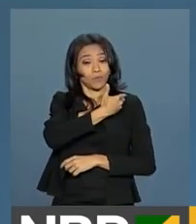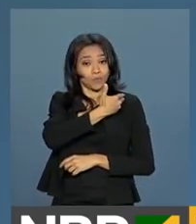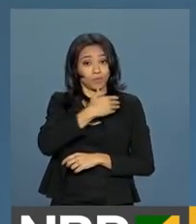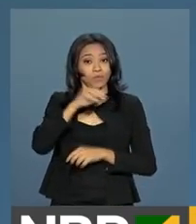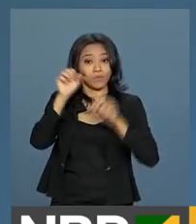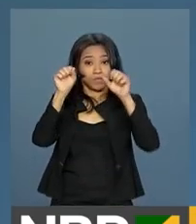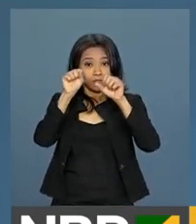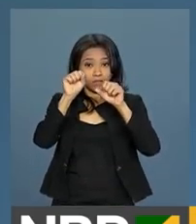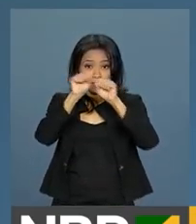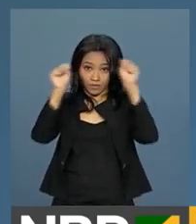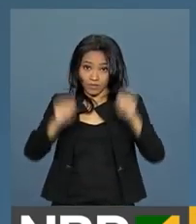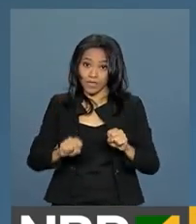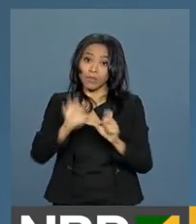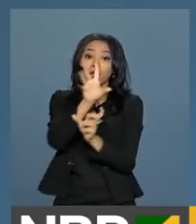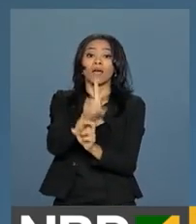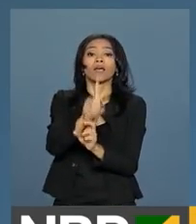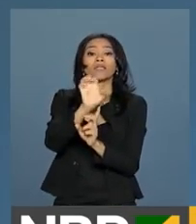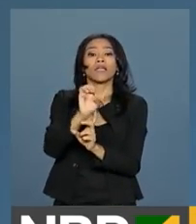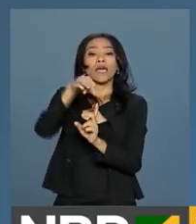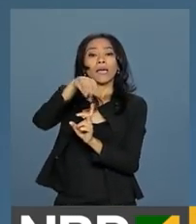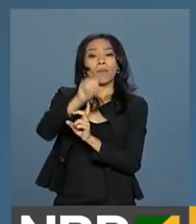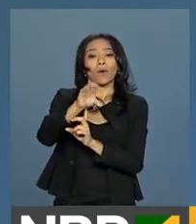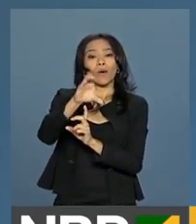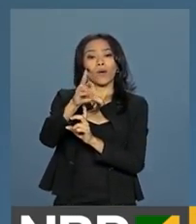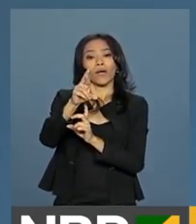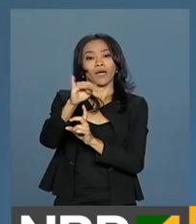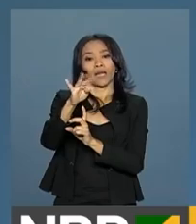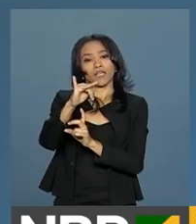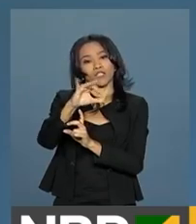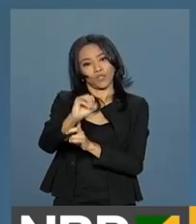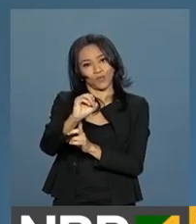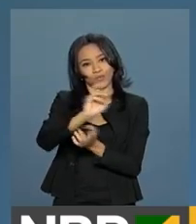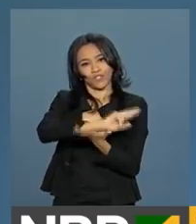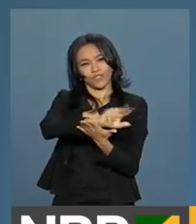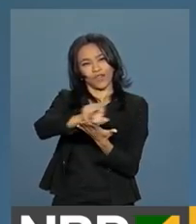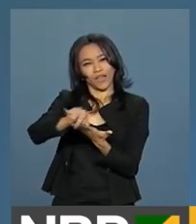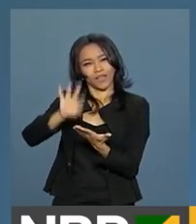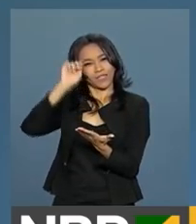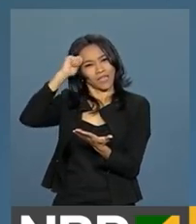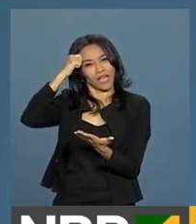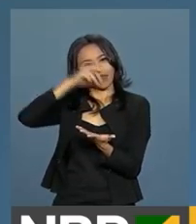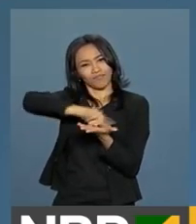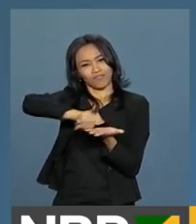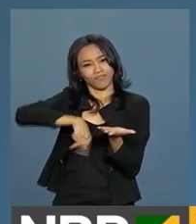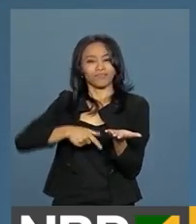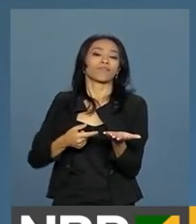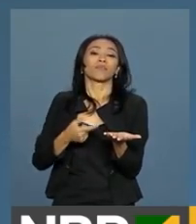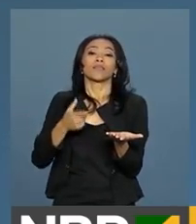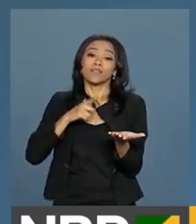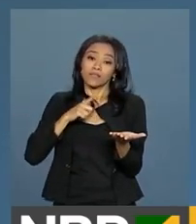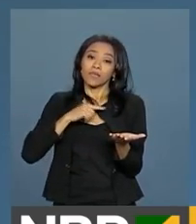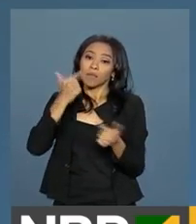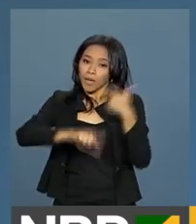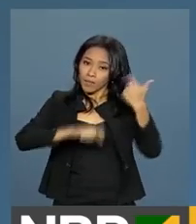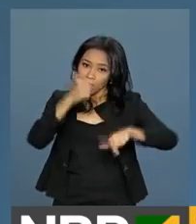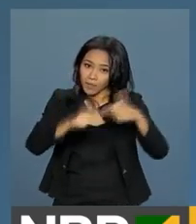multiétnica este é o país em que os convido a investir sempre mas